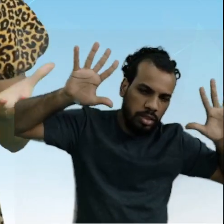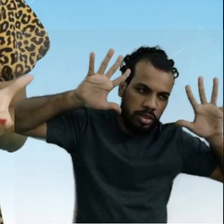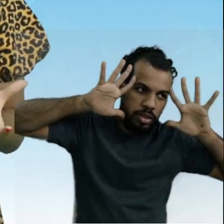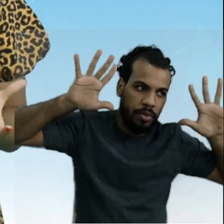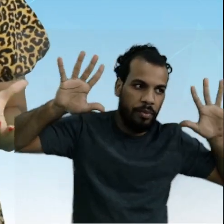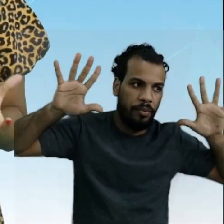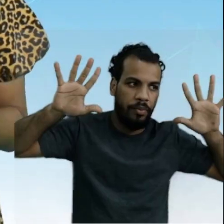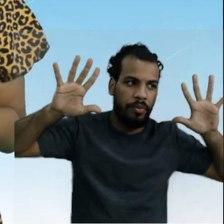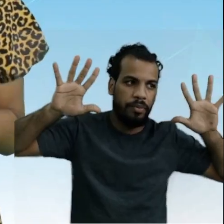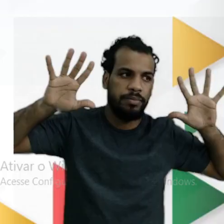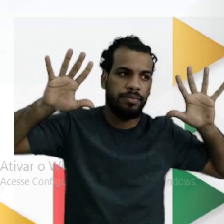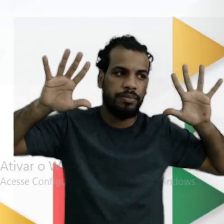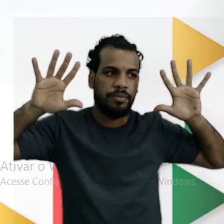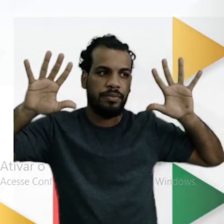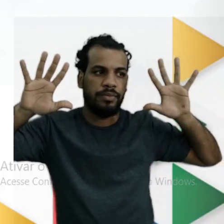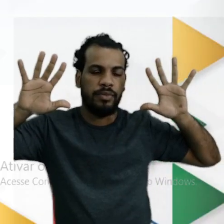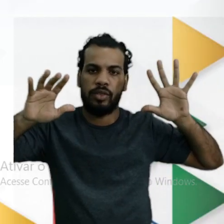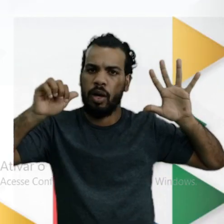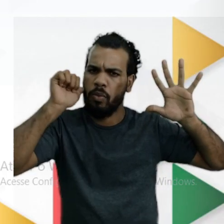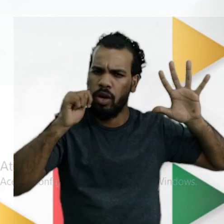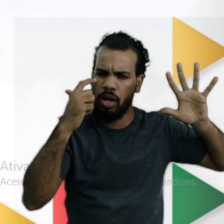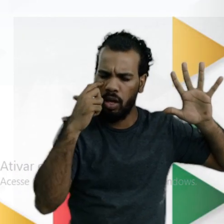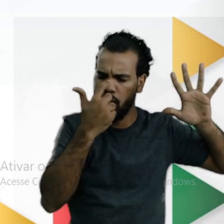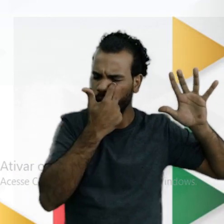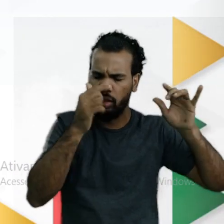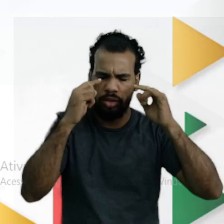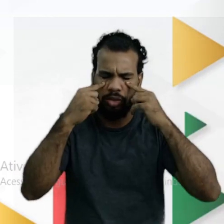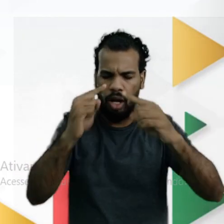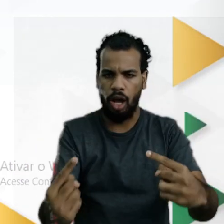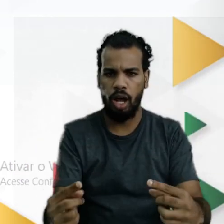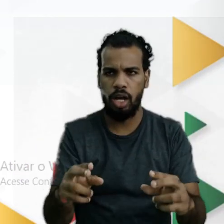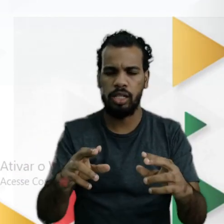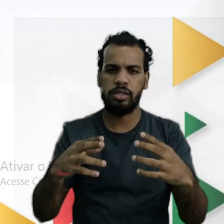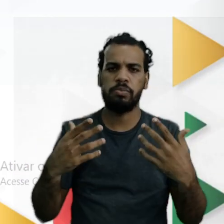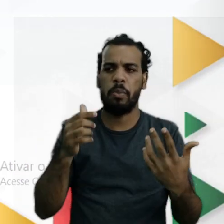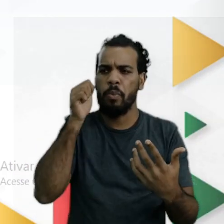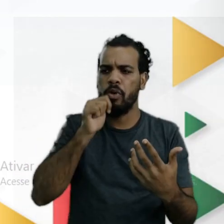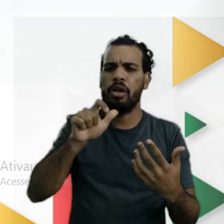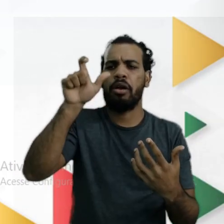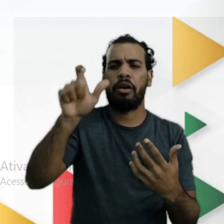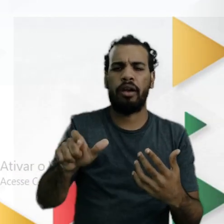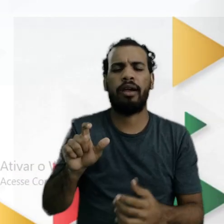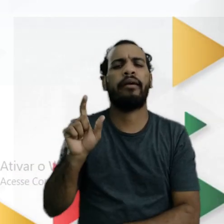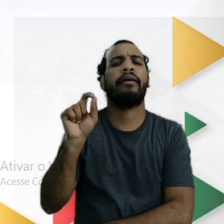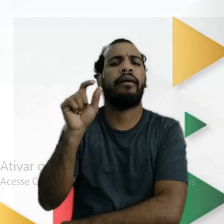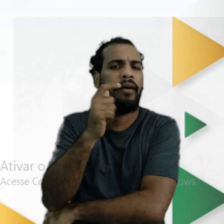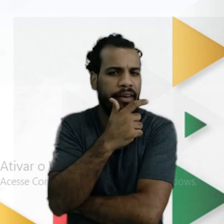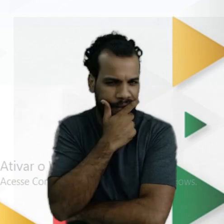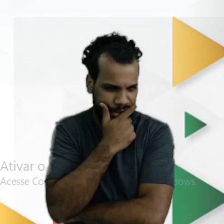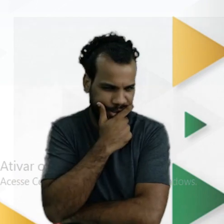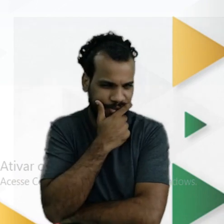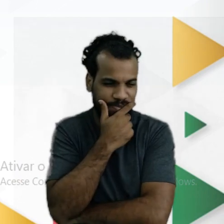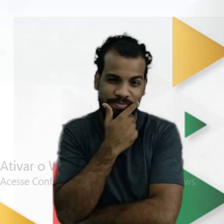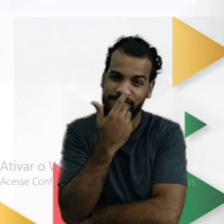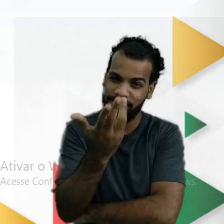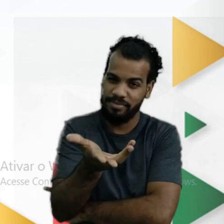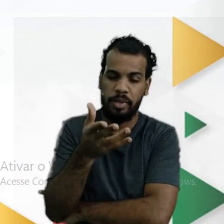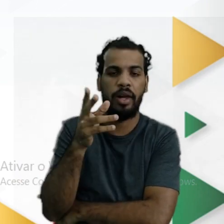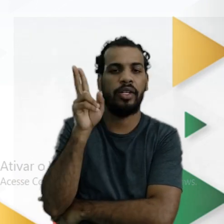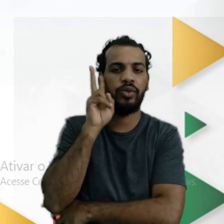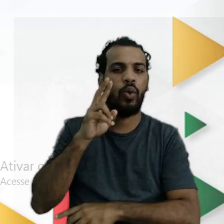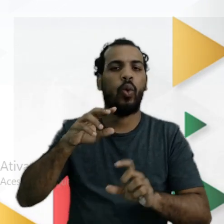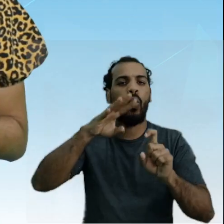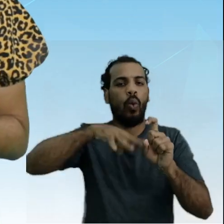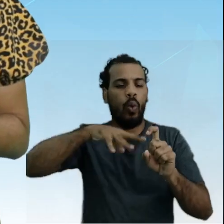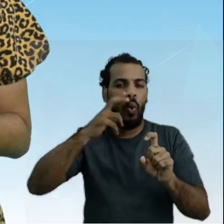da imaginação. Uma mulher com 2 olhos de trovão. Quem será essa mulher? O que seria essa mulher? E também uma coisa,